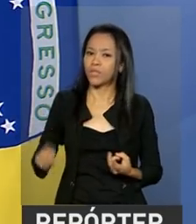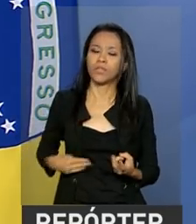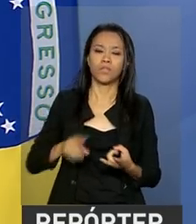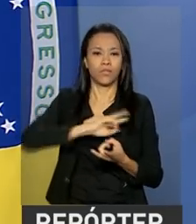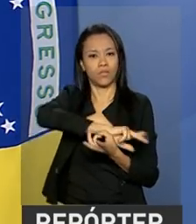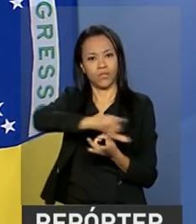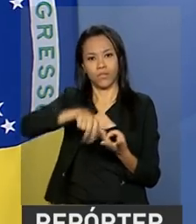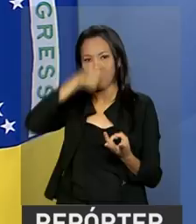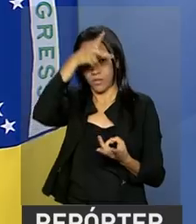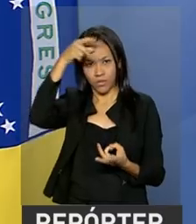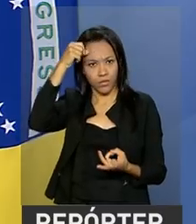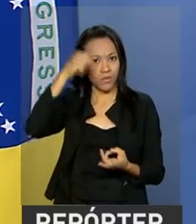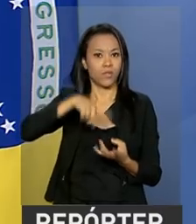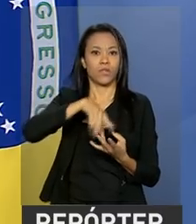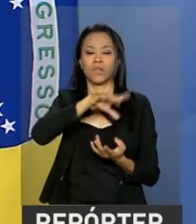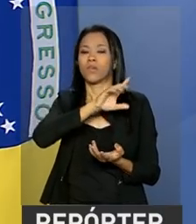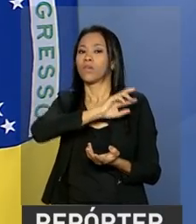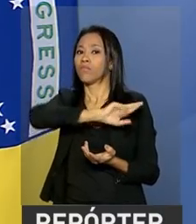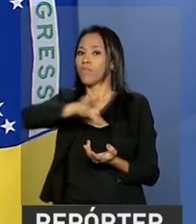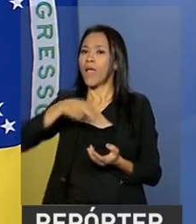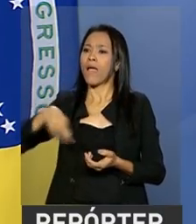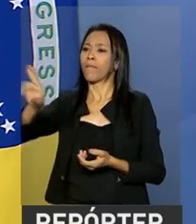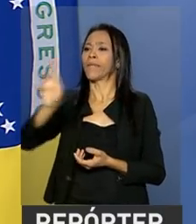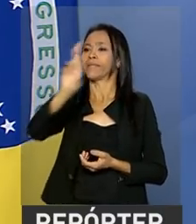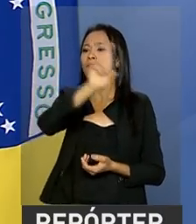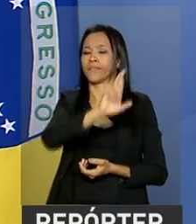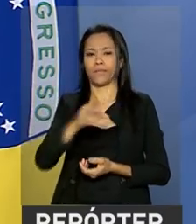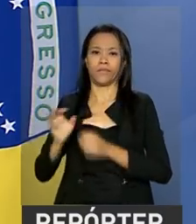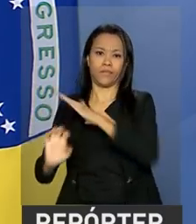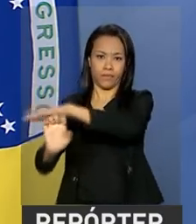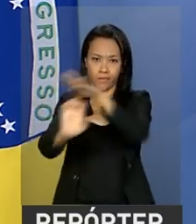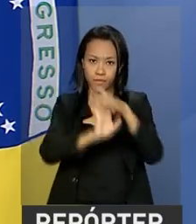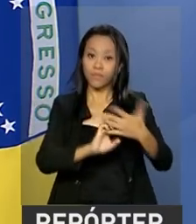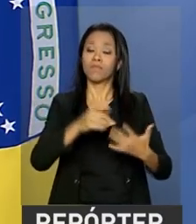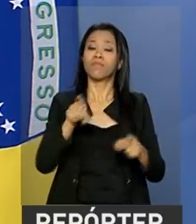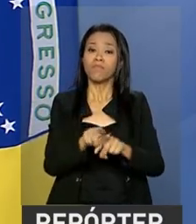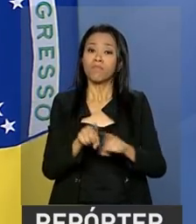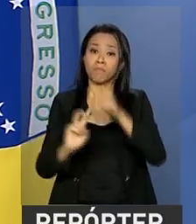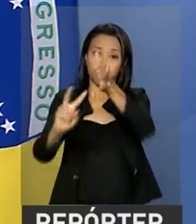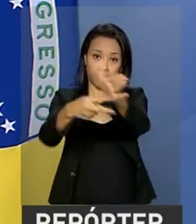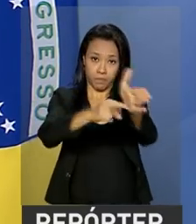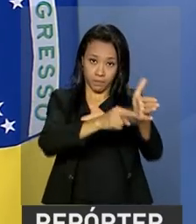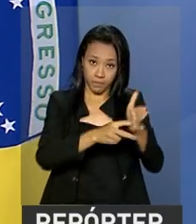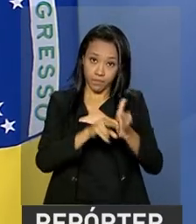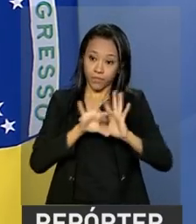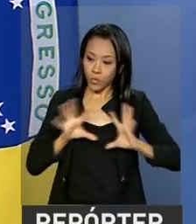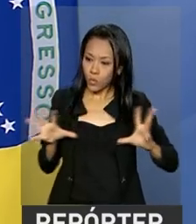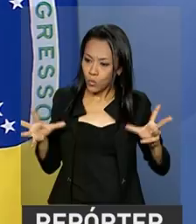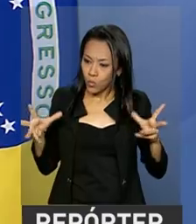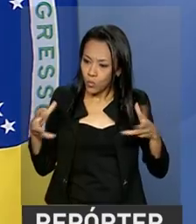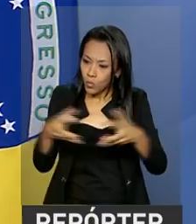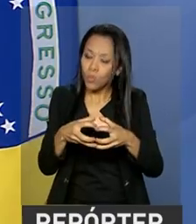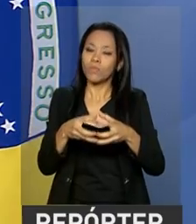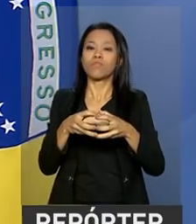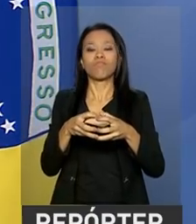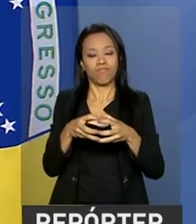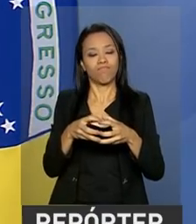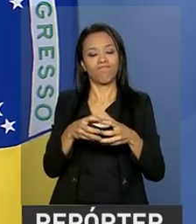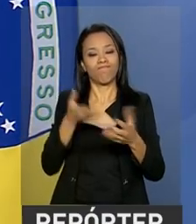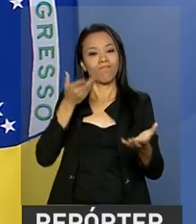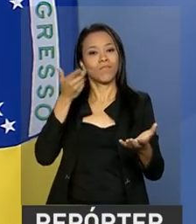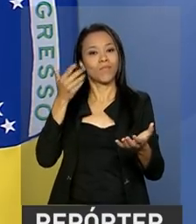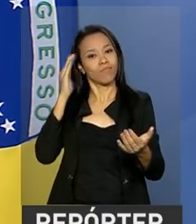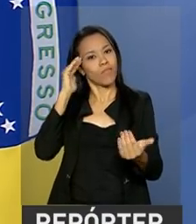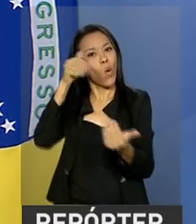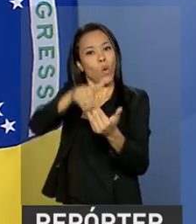e representantes empresariais e sindicais que atuaram decididamente em favor da aprovação do